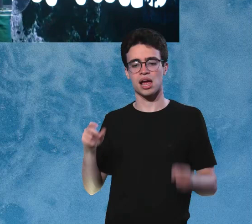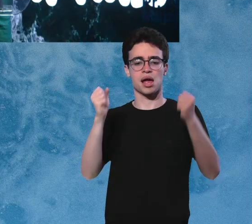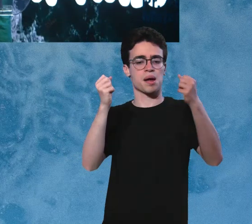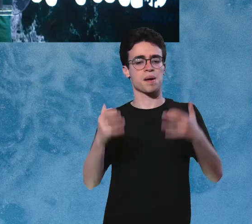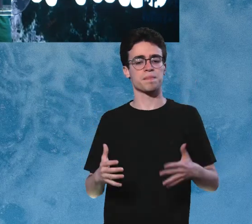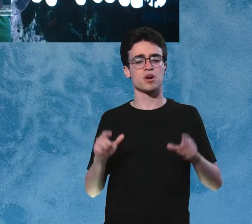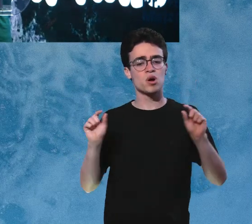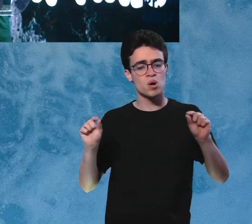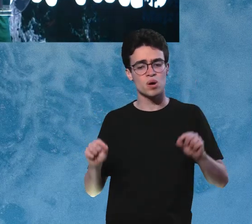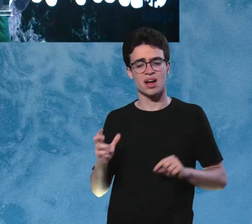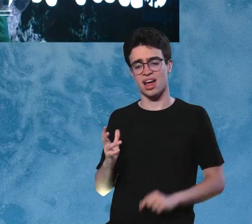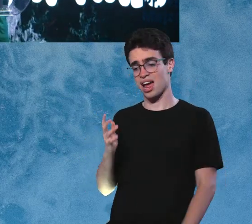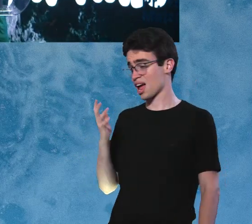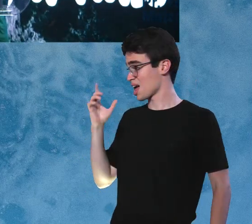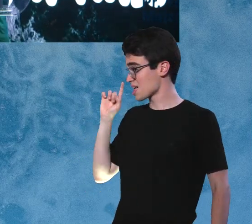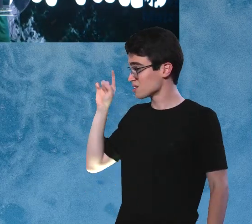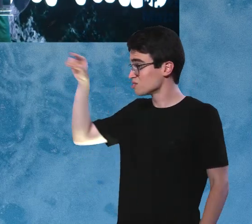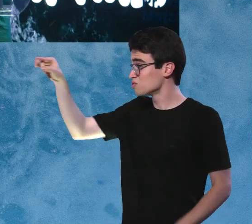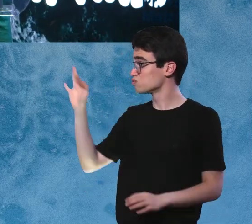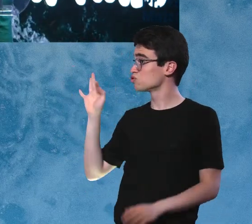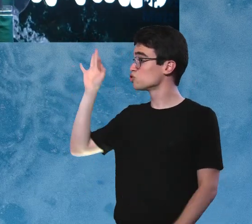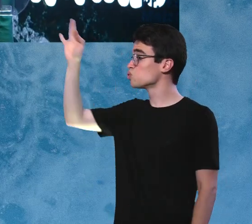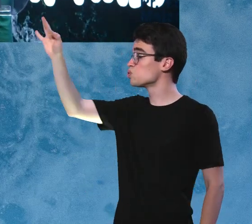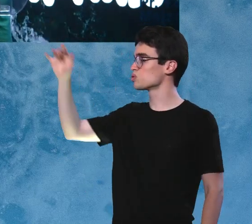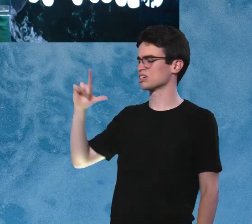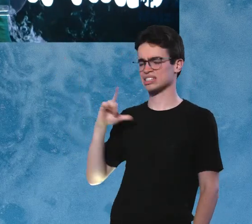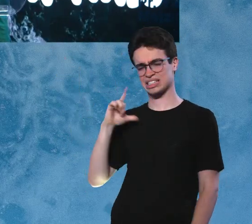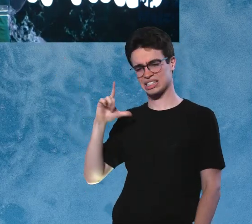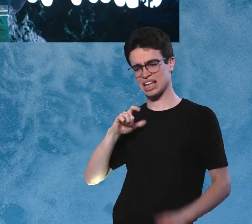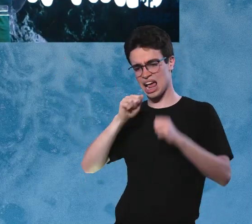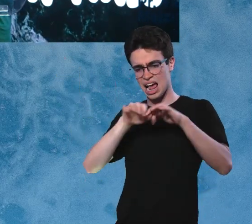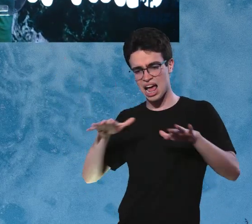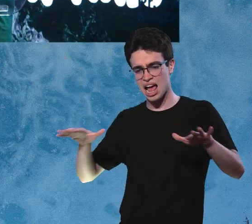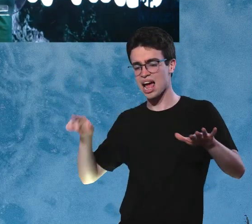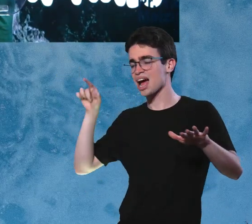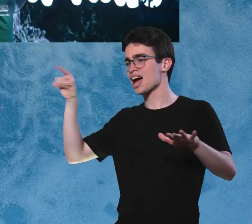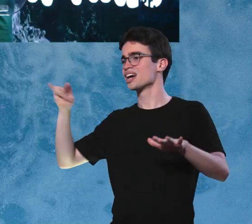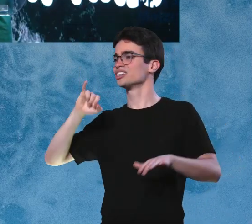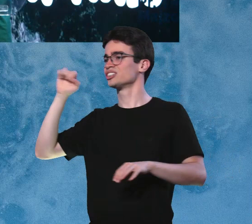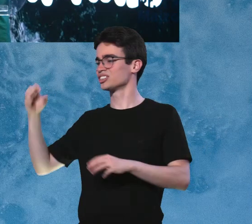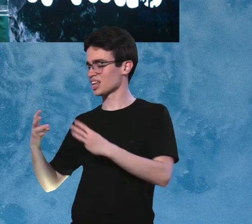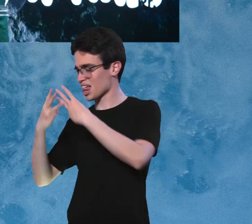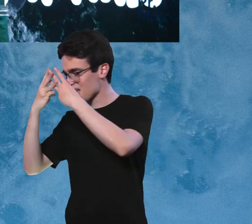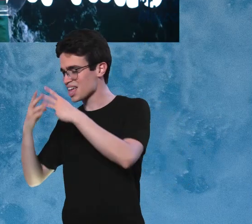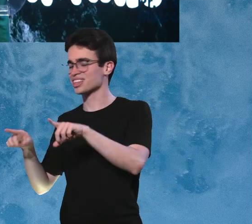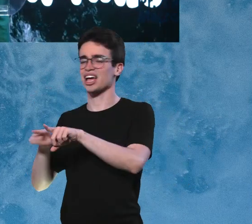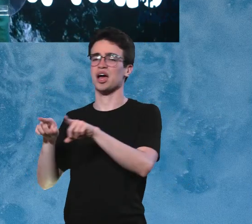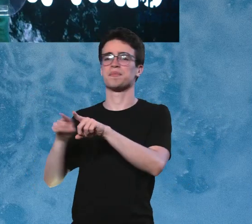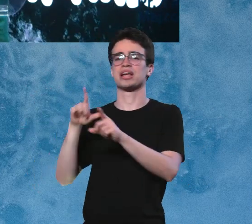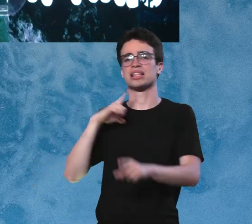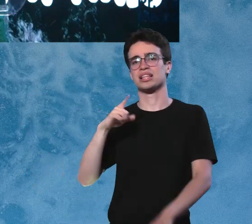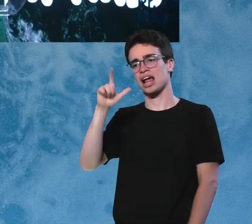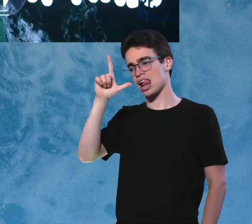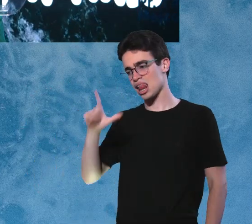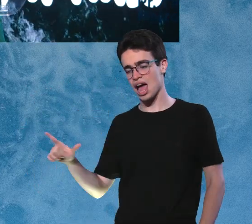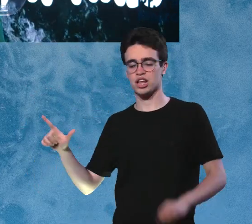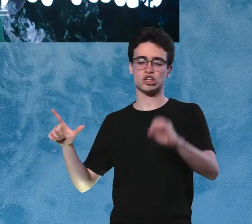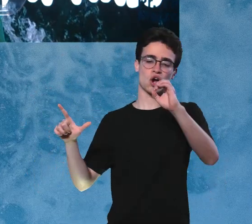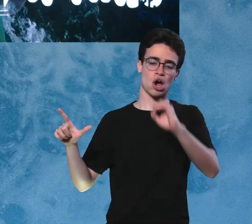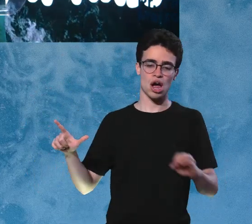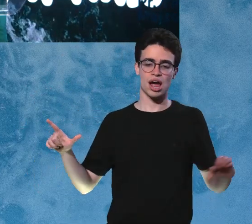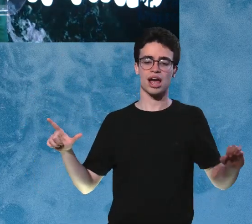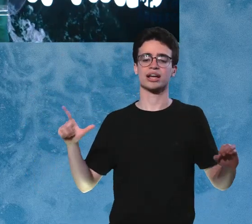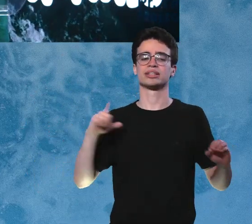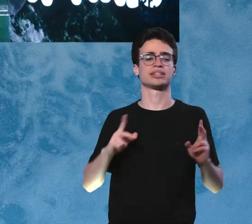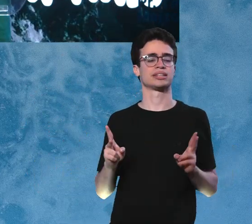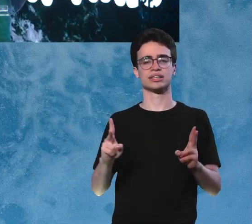dia, águas correntes fluirão de Jerusalém, metade delas para o mar do leste, metade para o mar do oeste. Isso acontecerá tanto no verão